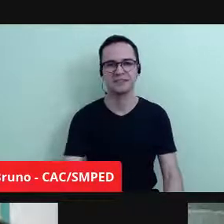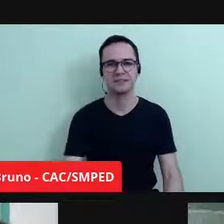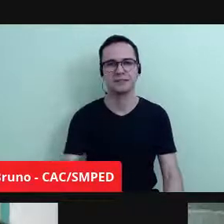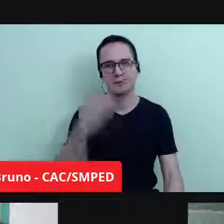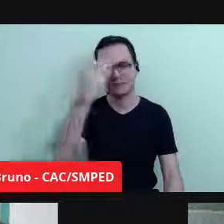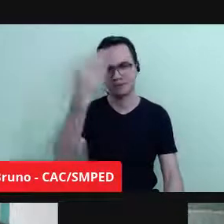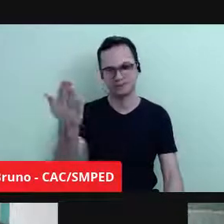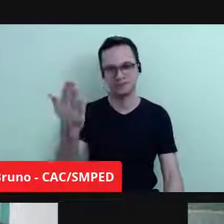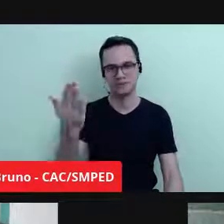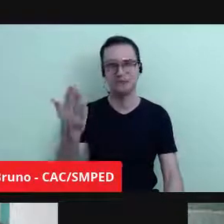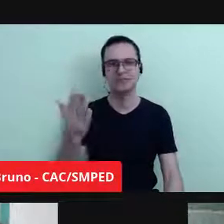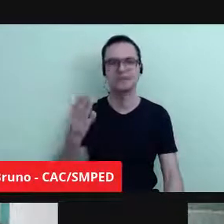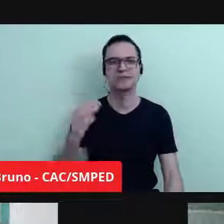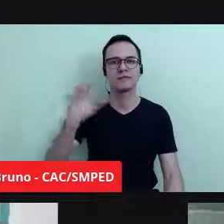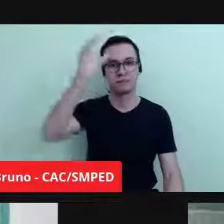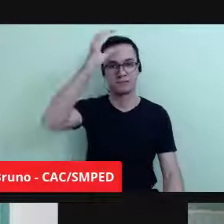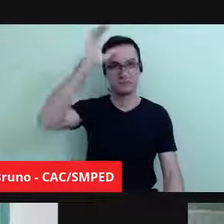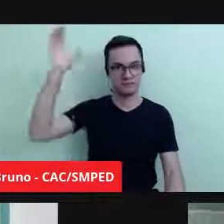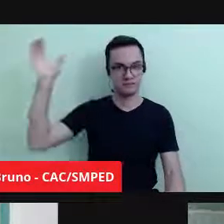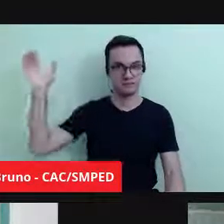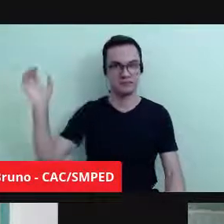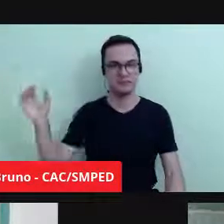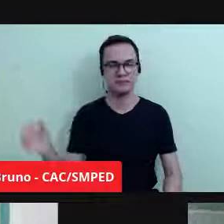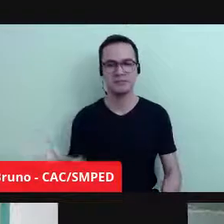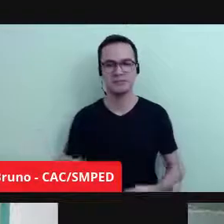Obrigado, Fernando.